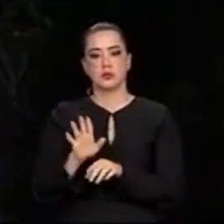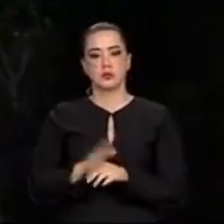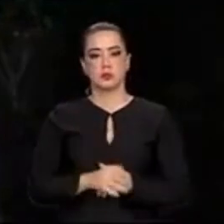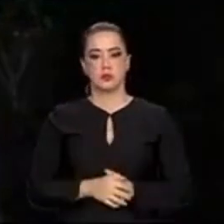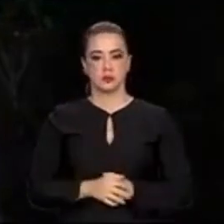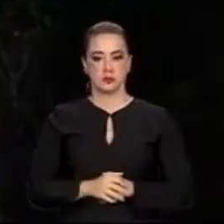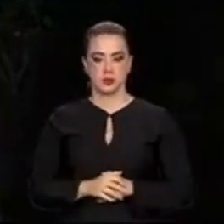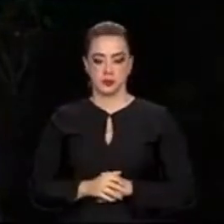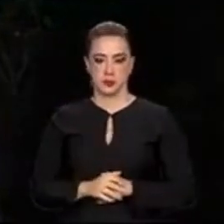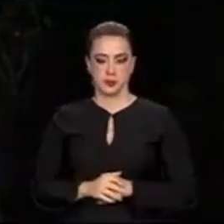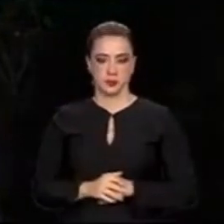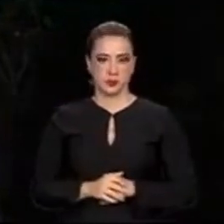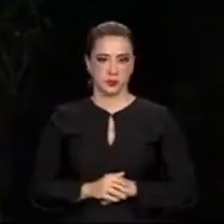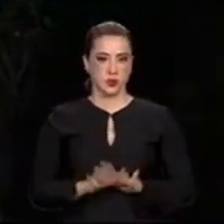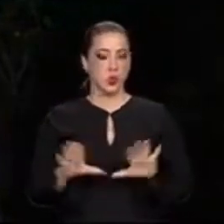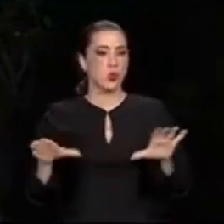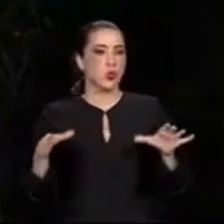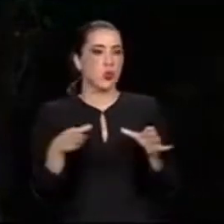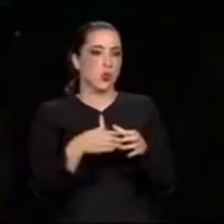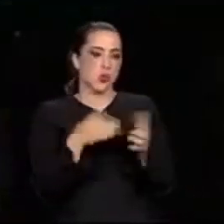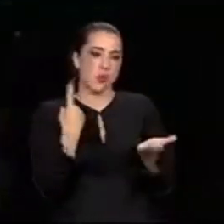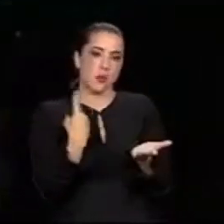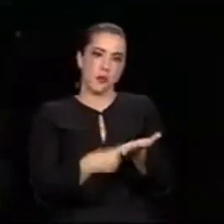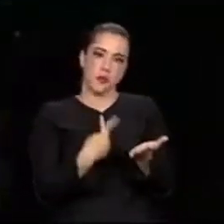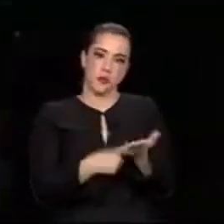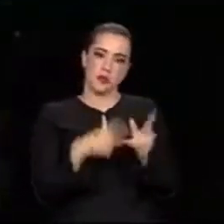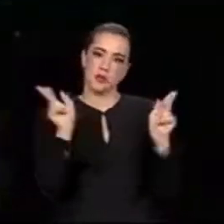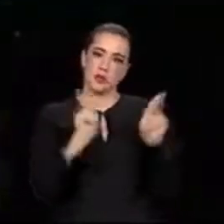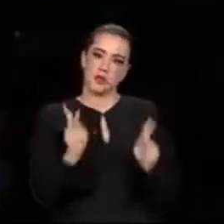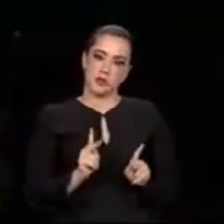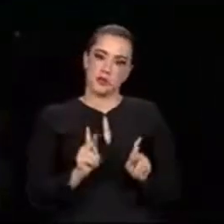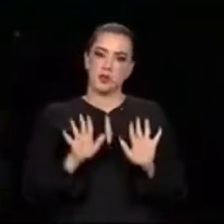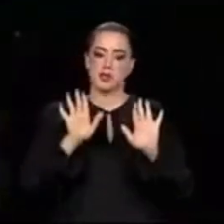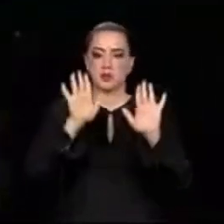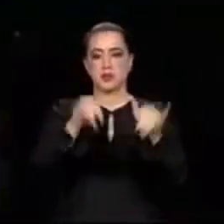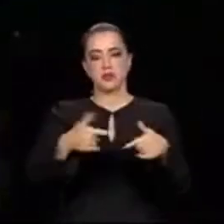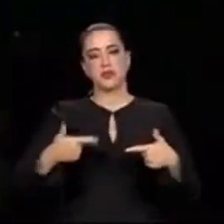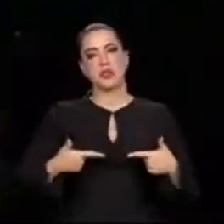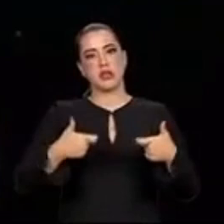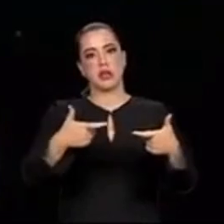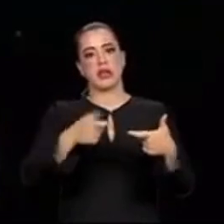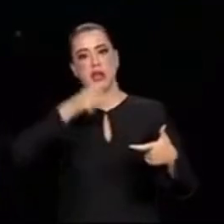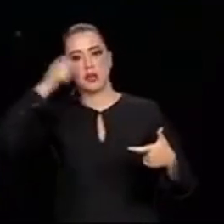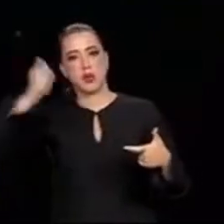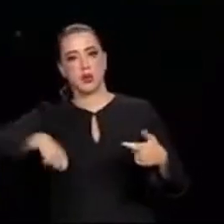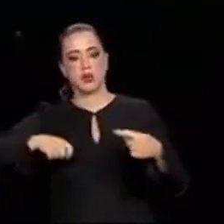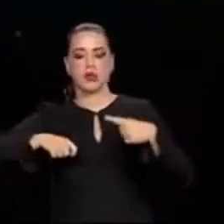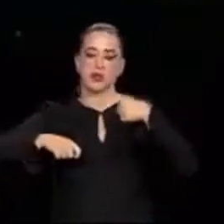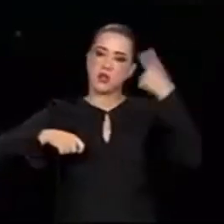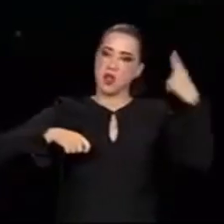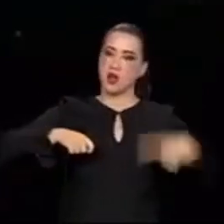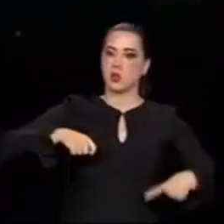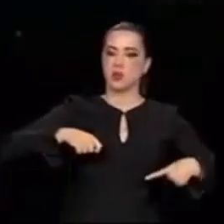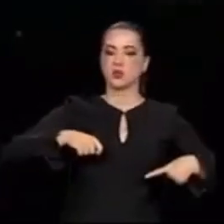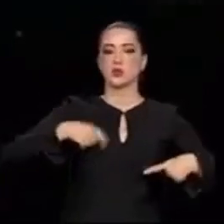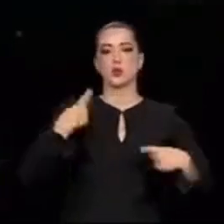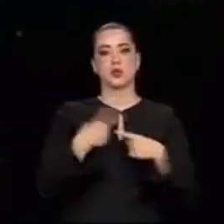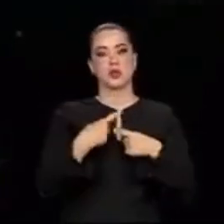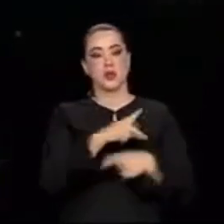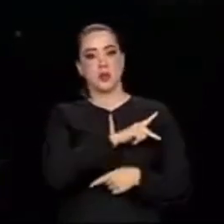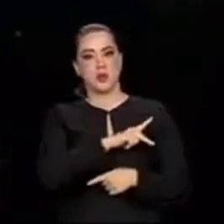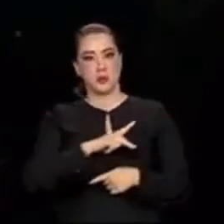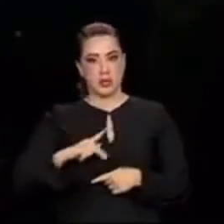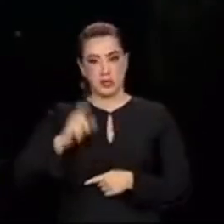proposta de um grupo de pais para tentar mediar o fim da guerra então Ucrânia e a Rússia como presidente